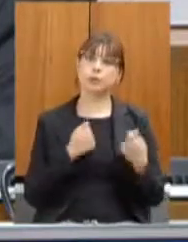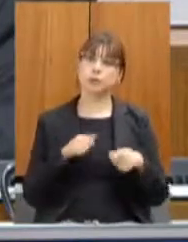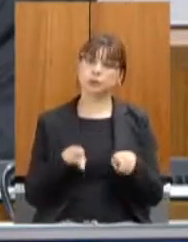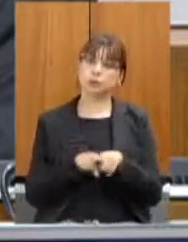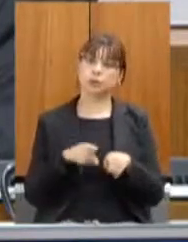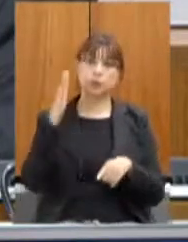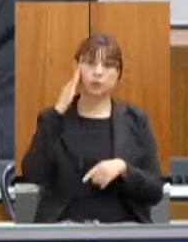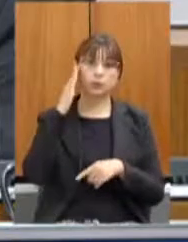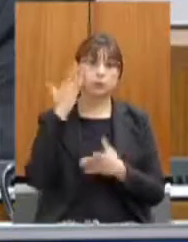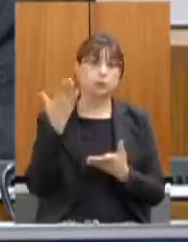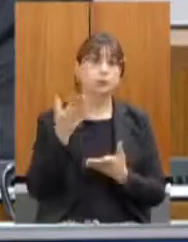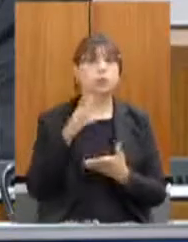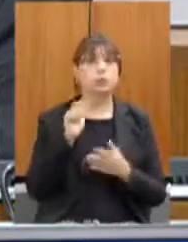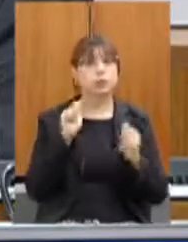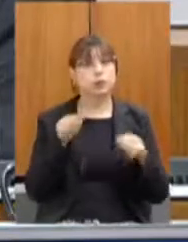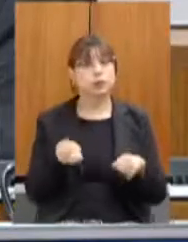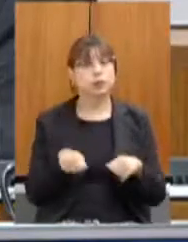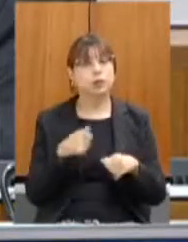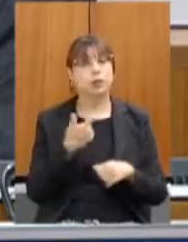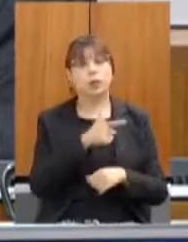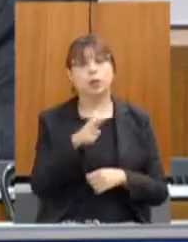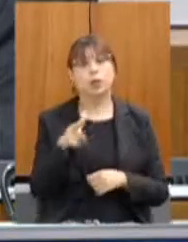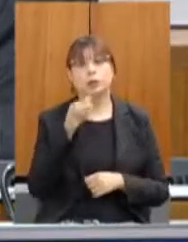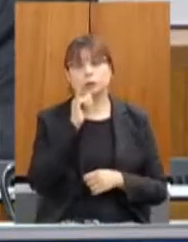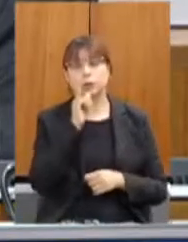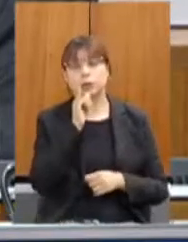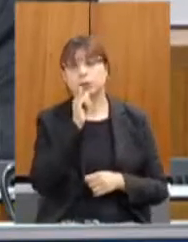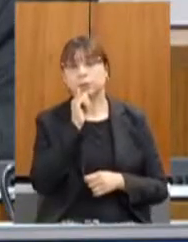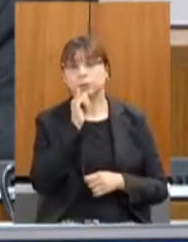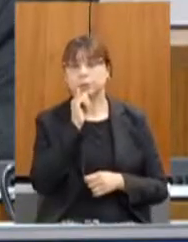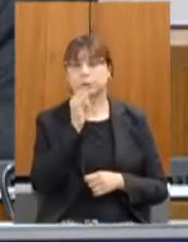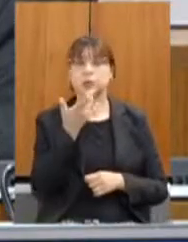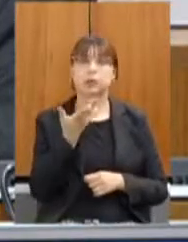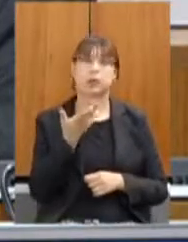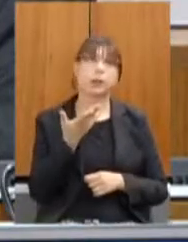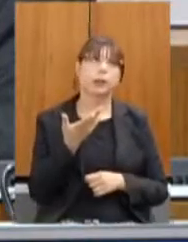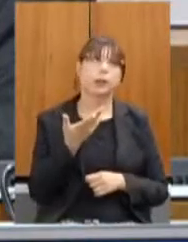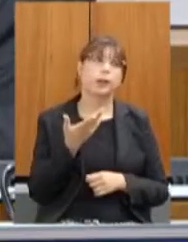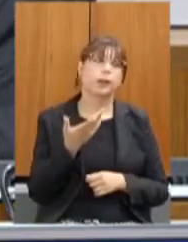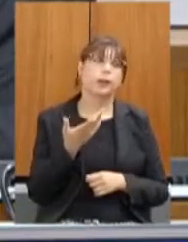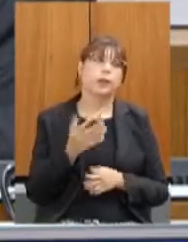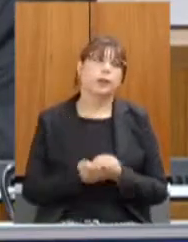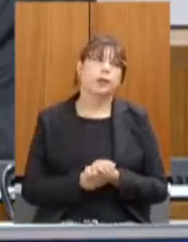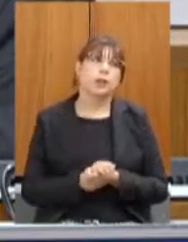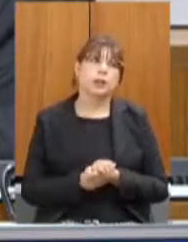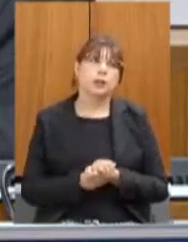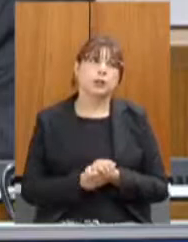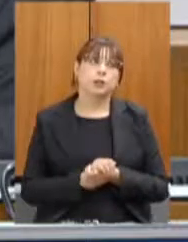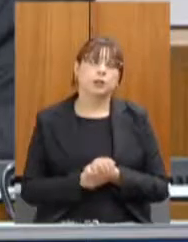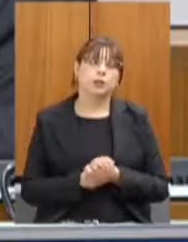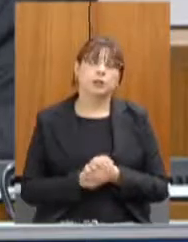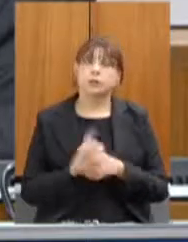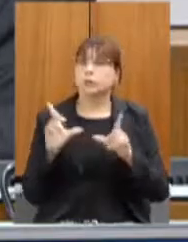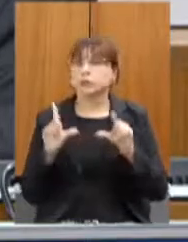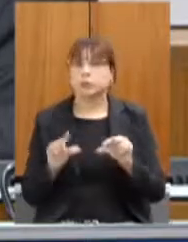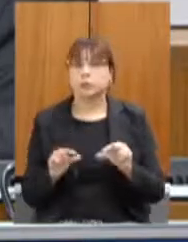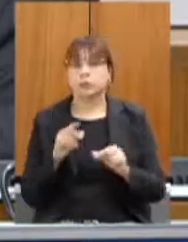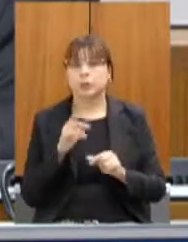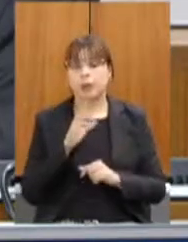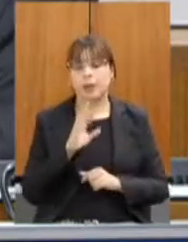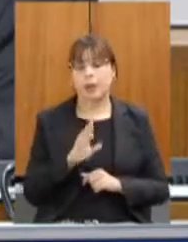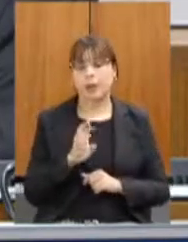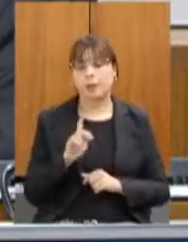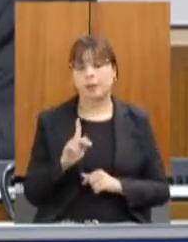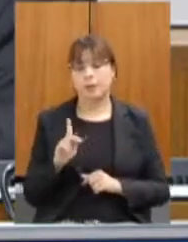essa é a necessidade de outros kits que por exemplo não havia desabastecimento do teste para o rt-pcr